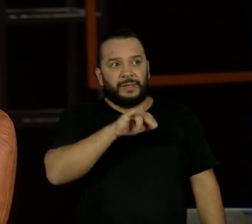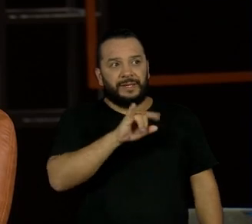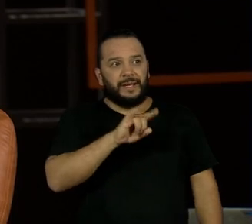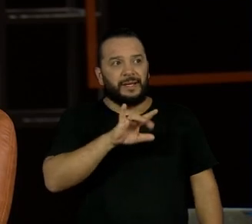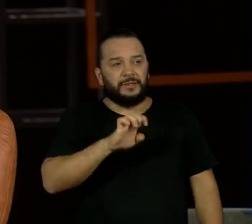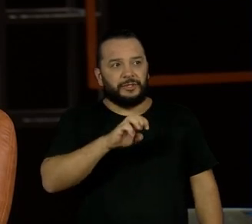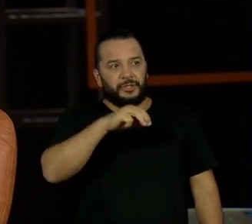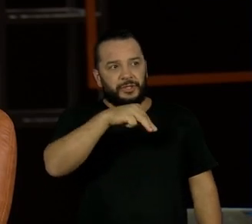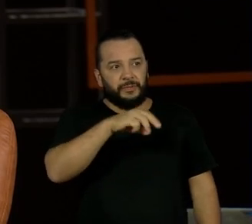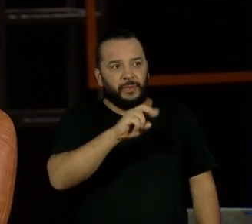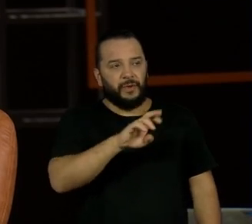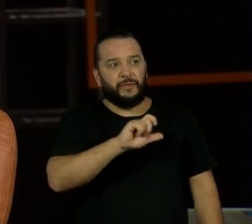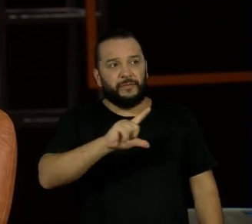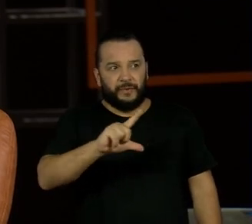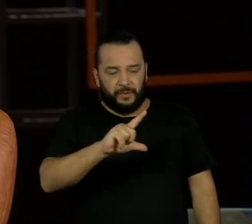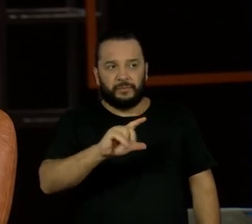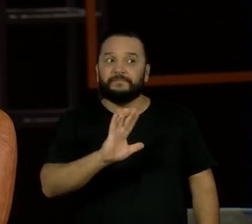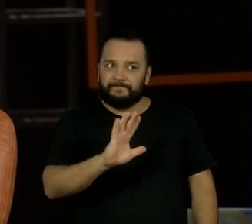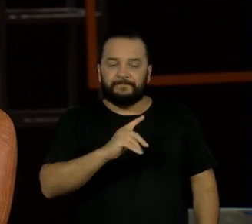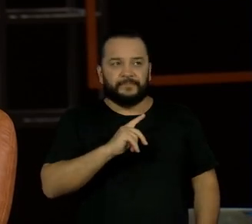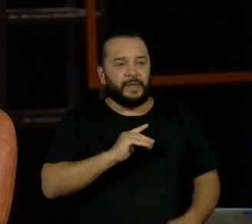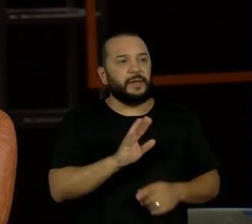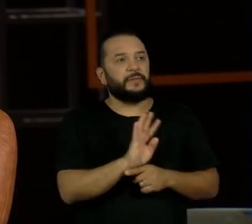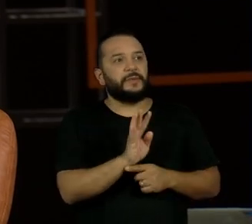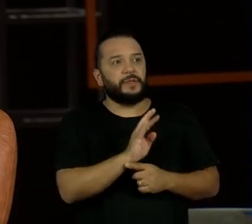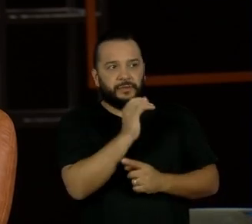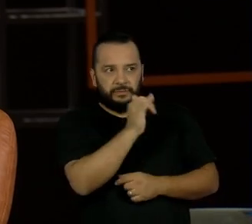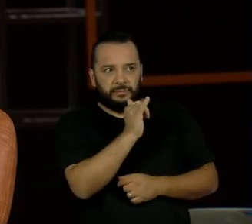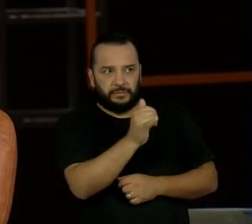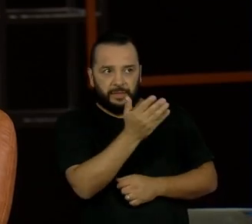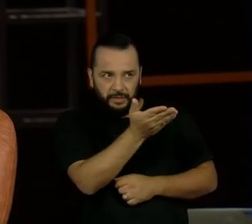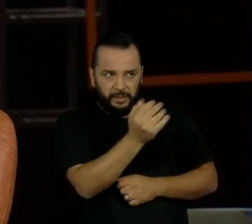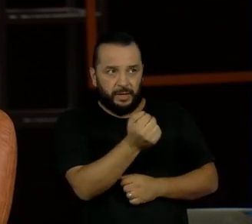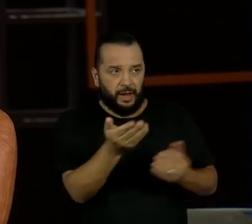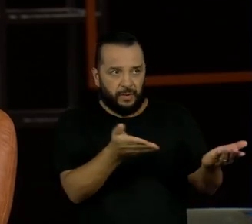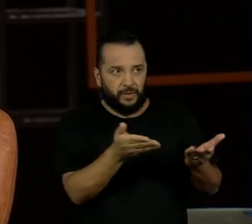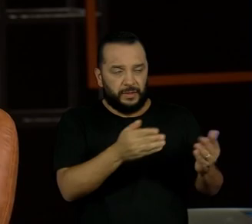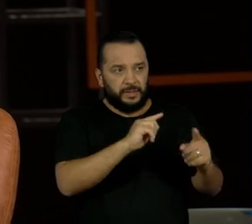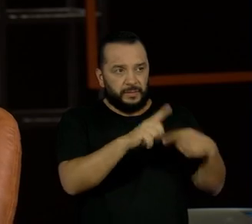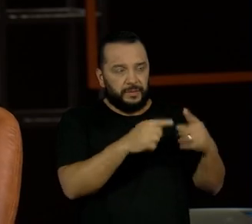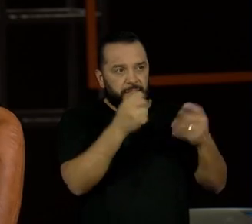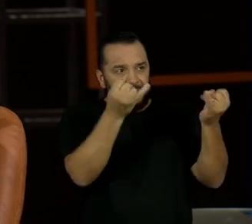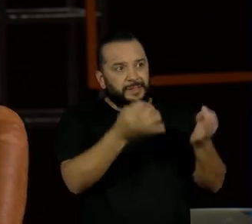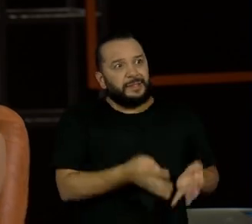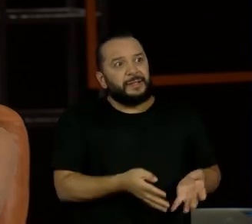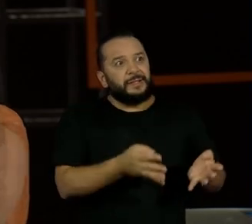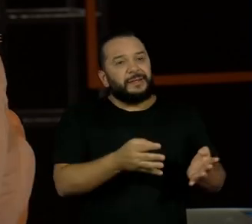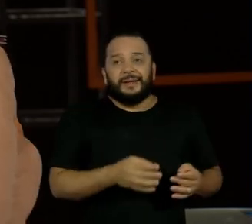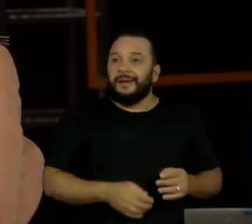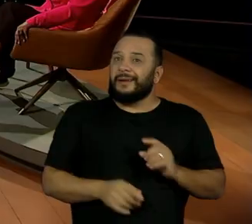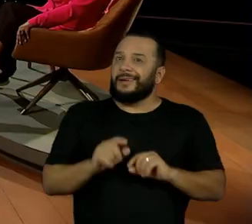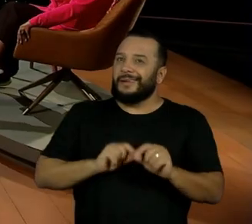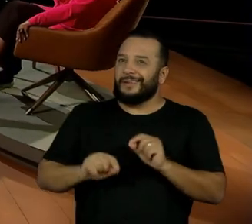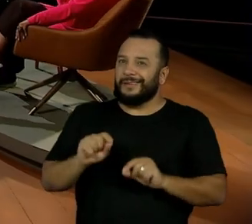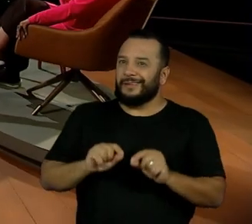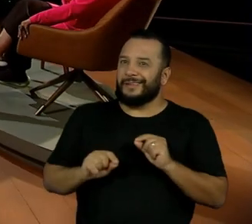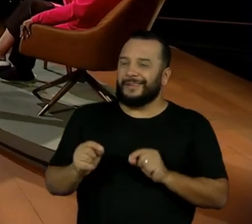a gente vai te mostrar um depoimento agora e eu queria que você falasse mais nesse período depois